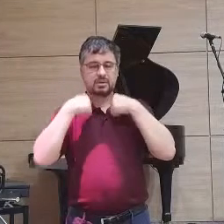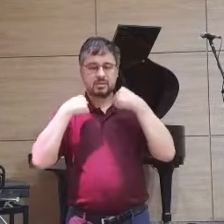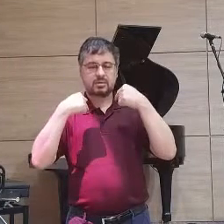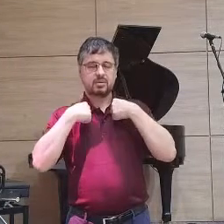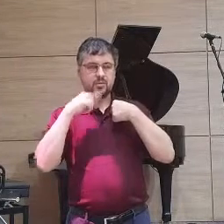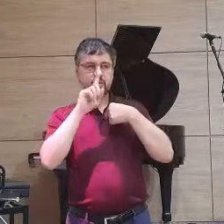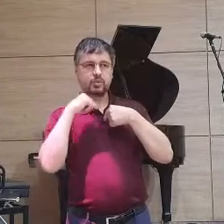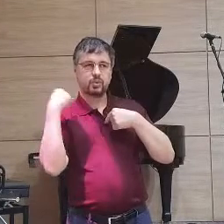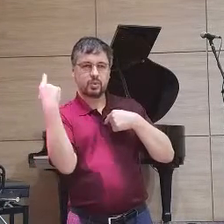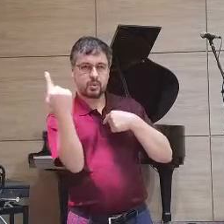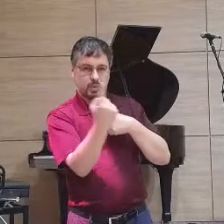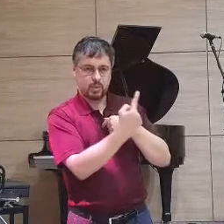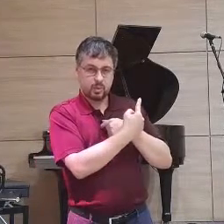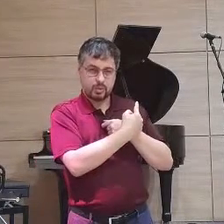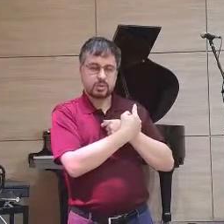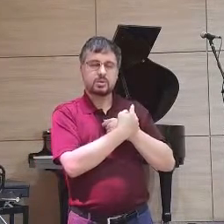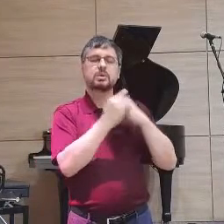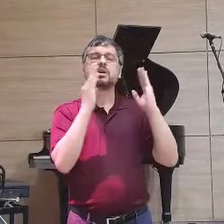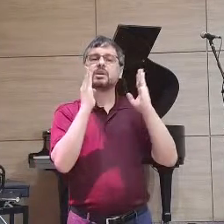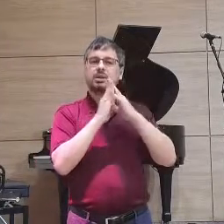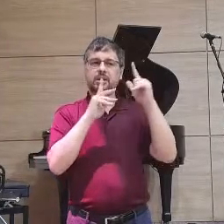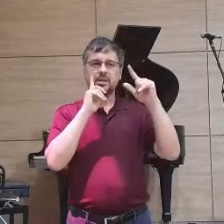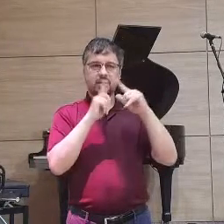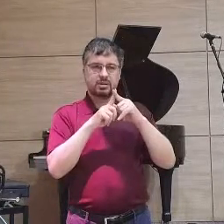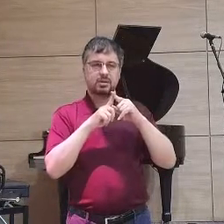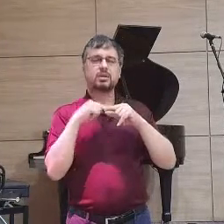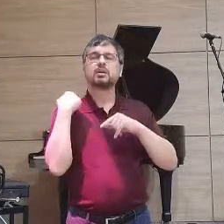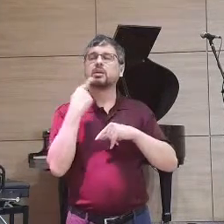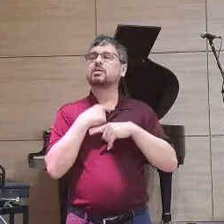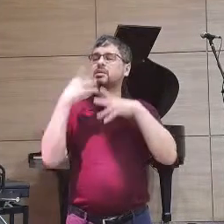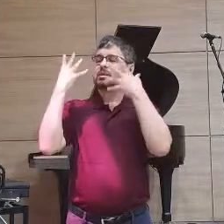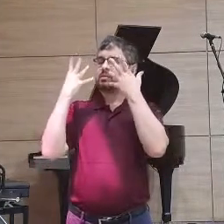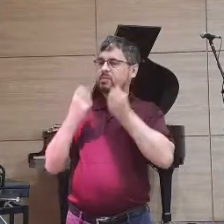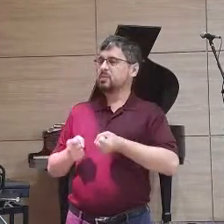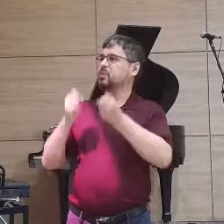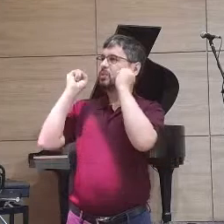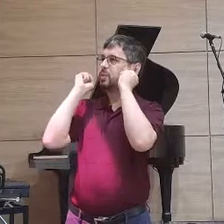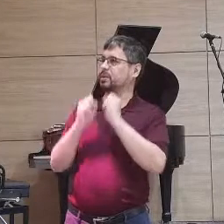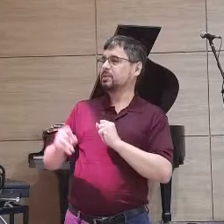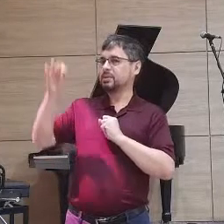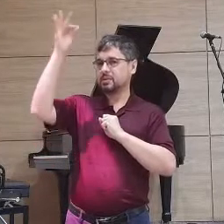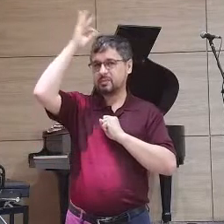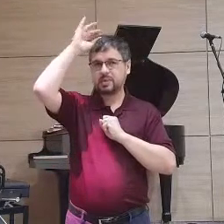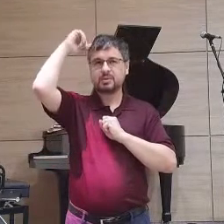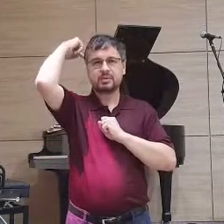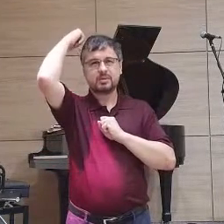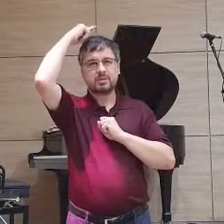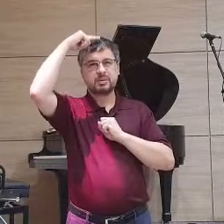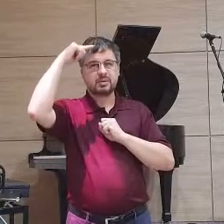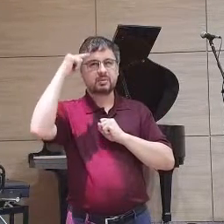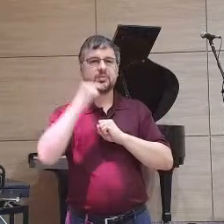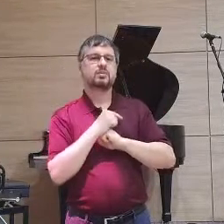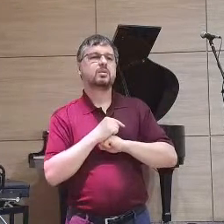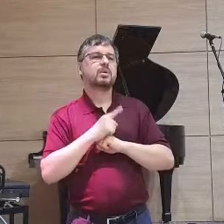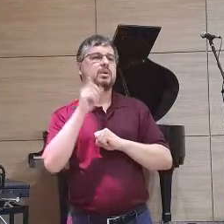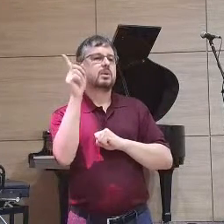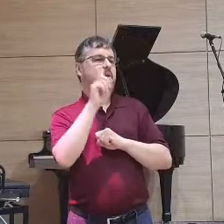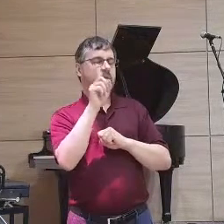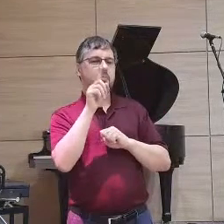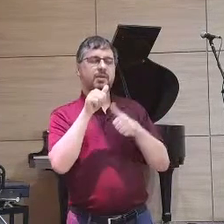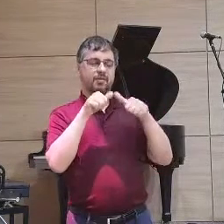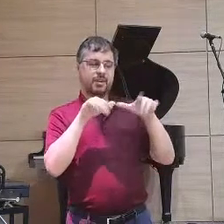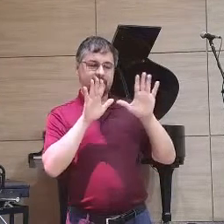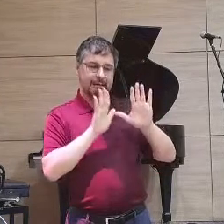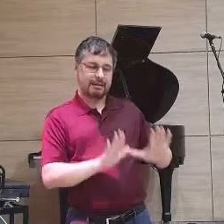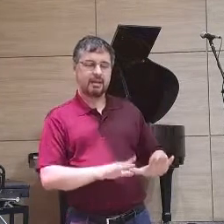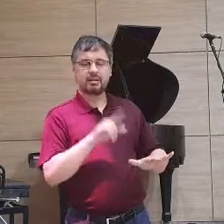que nós como igreja nós recebemos o poder do Espírito Santo não é para ficar